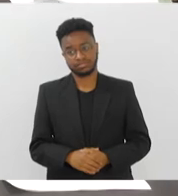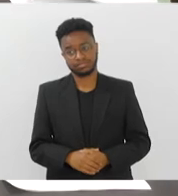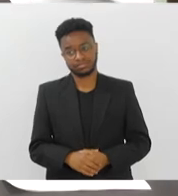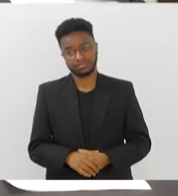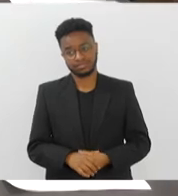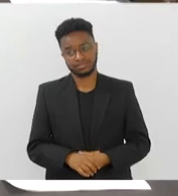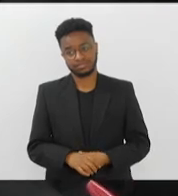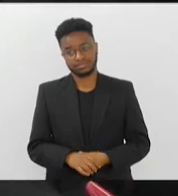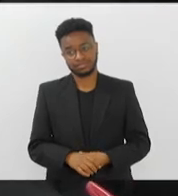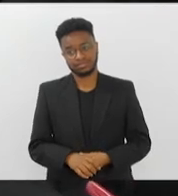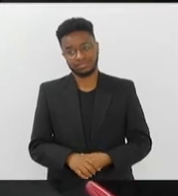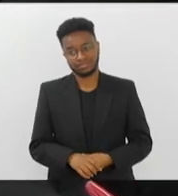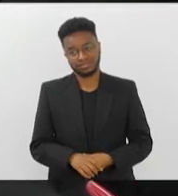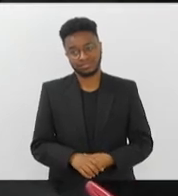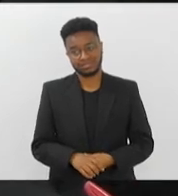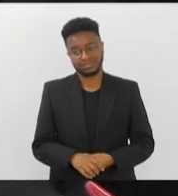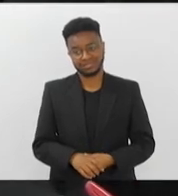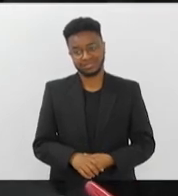Verdade.